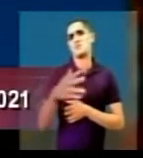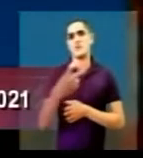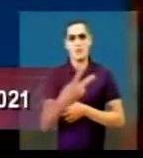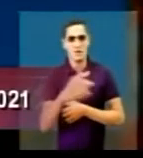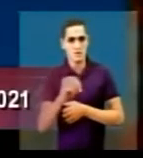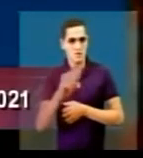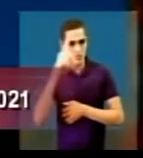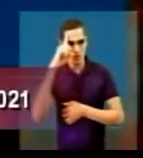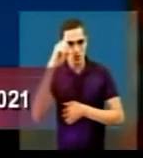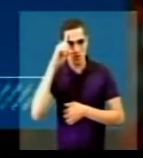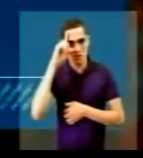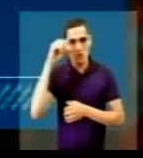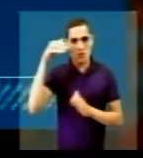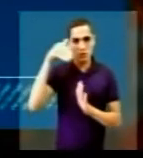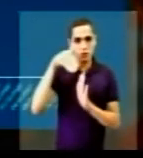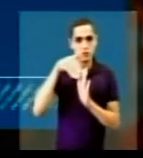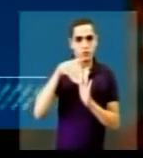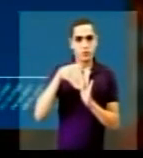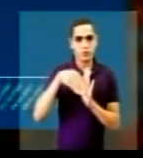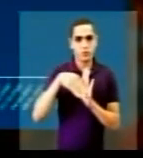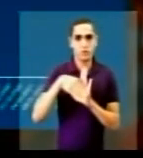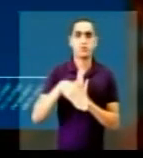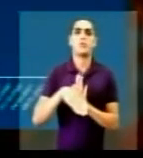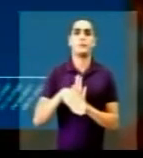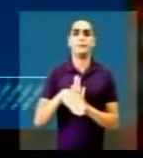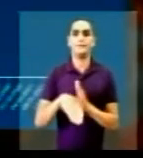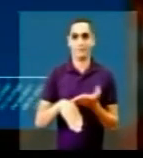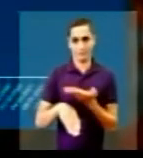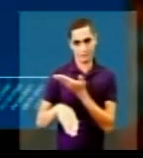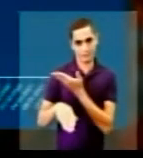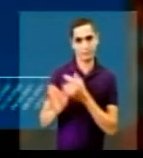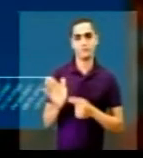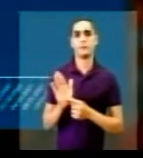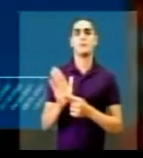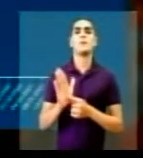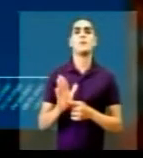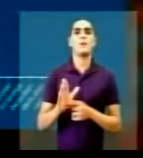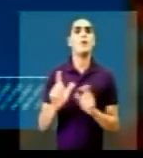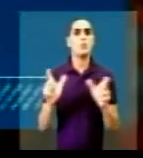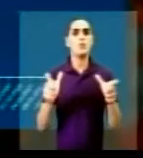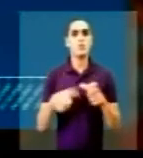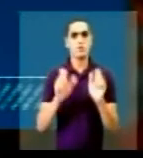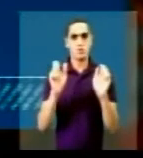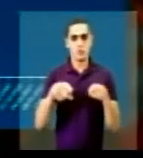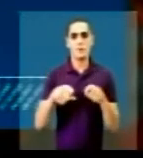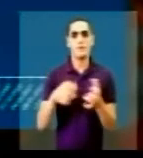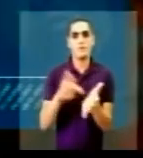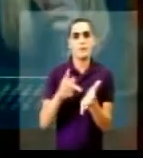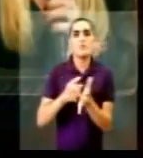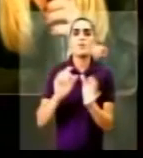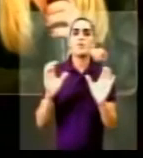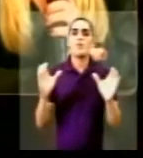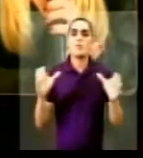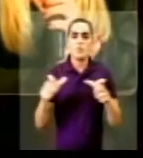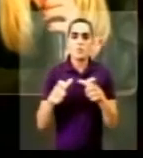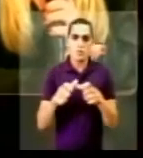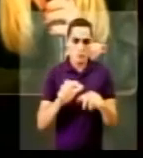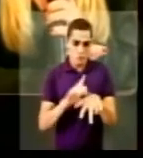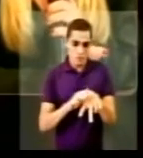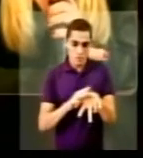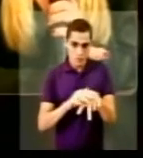em queda contínua do número de casos. Então, podemos dizer que estamos, sim, numa tendência de redução de casos aqui no município. No